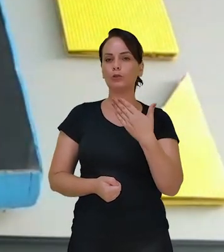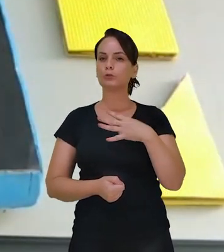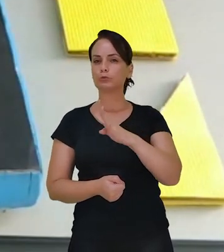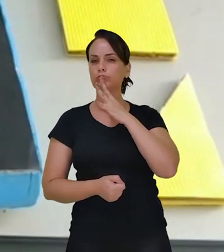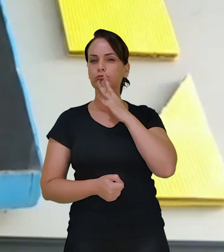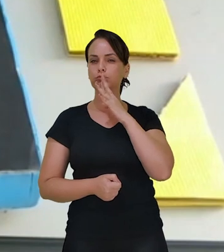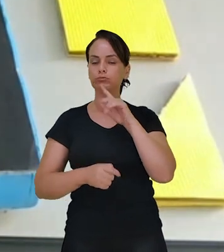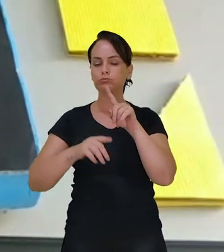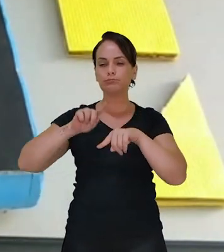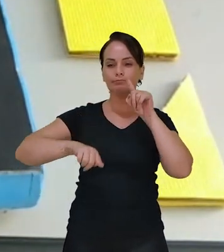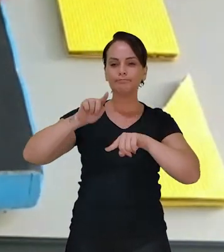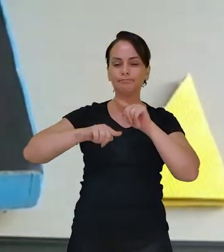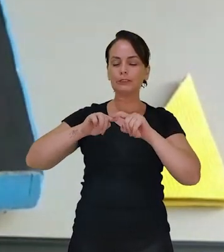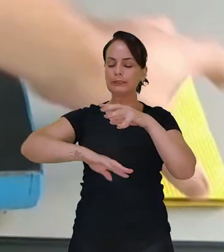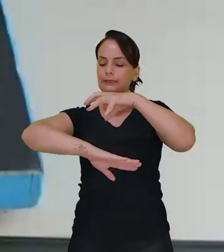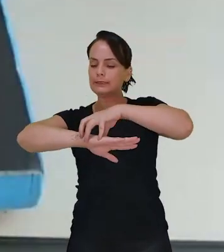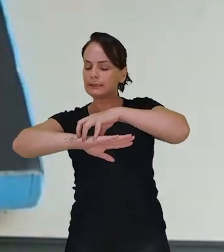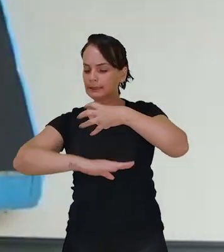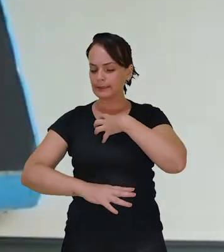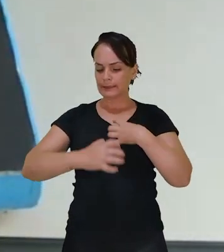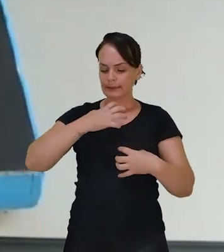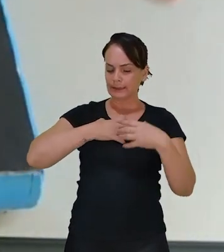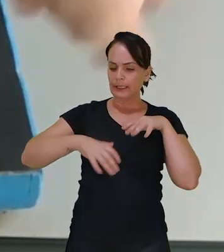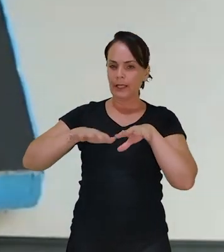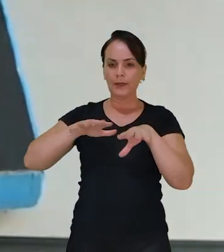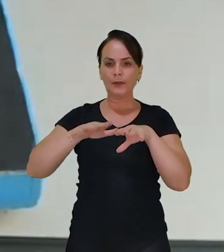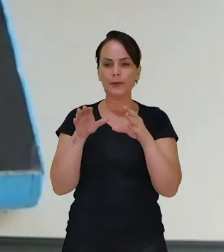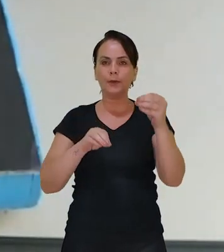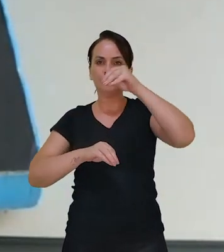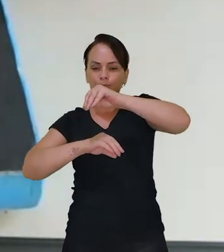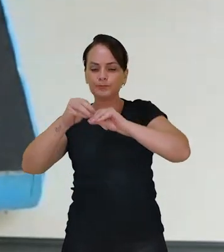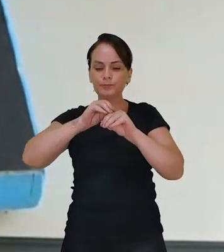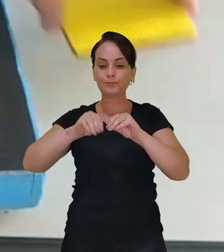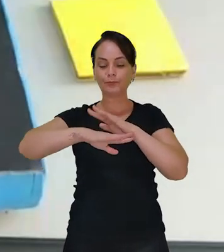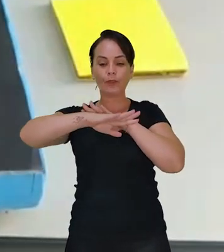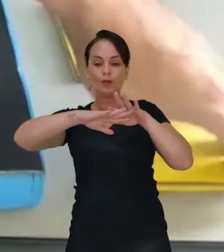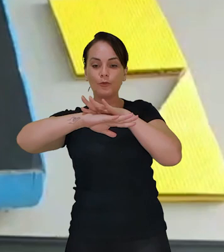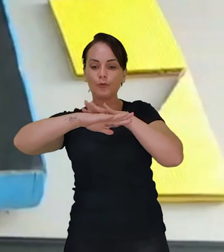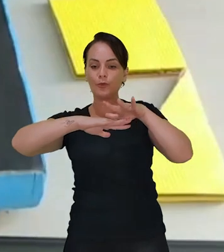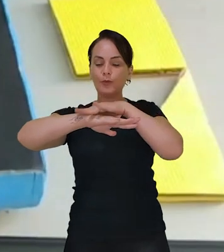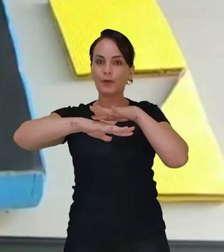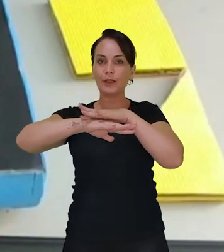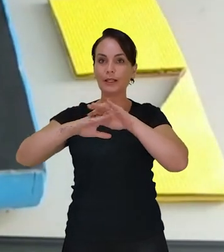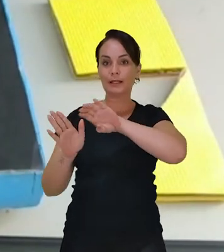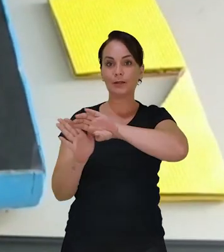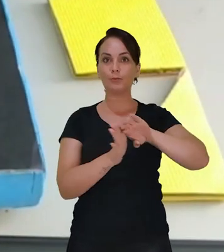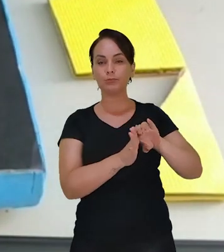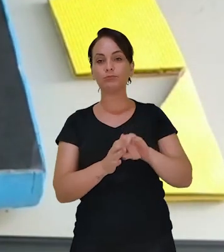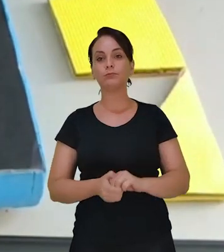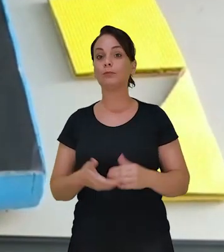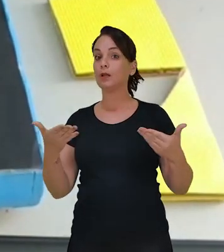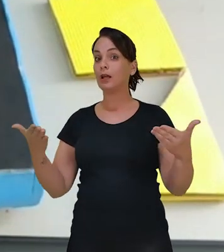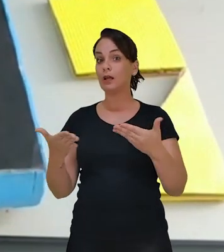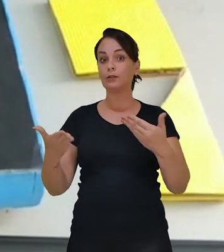nosso recurso didático, tocando sobre ele, fazendo um movimento de encaixe com as figuras em alto relevo, retiramos as figuras.